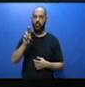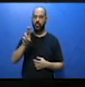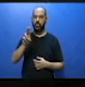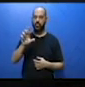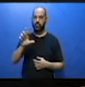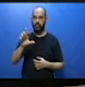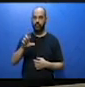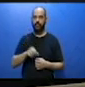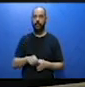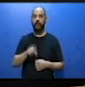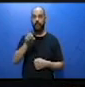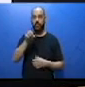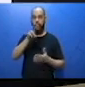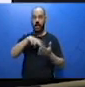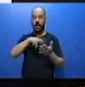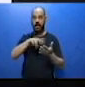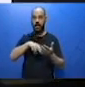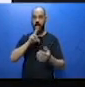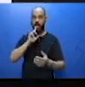próximas atividades.